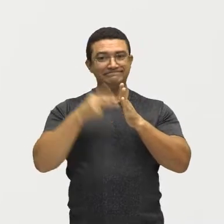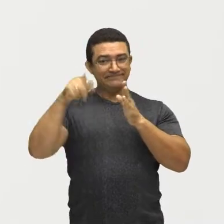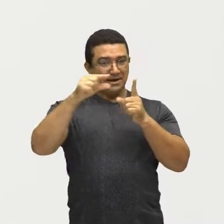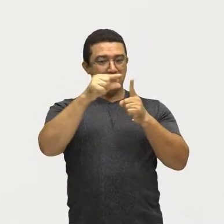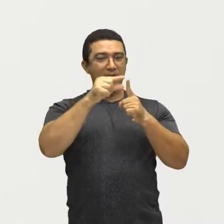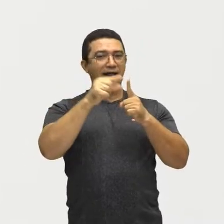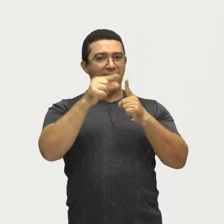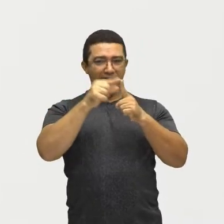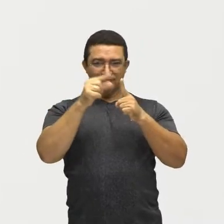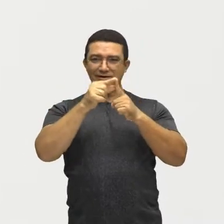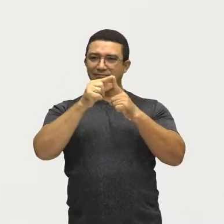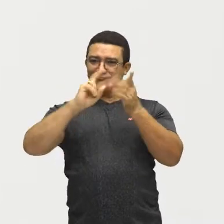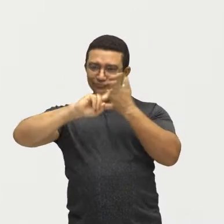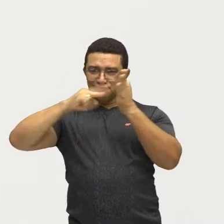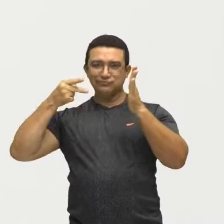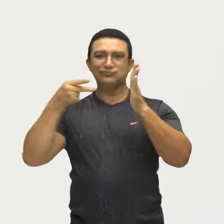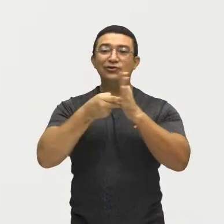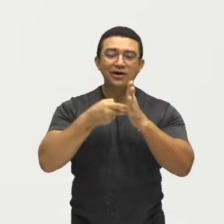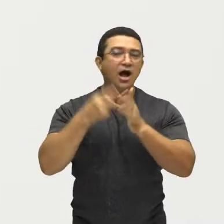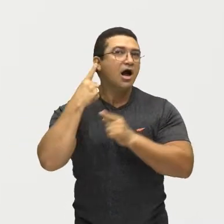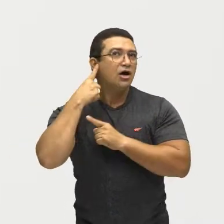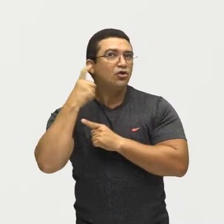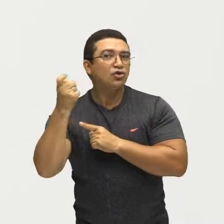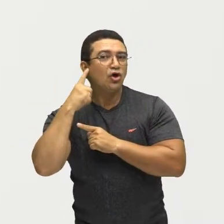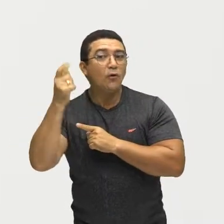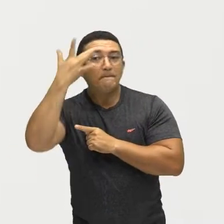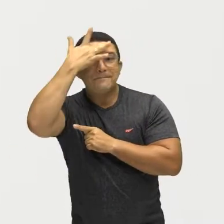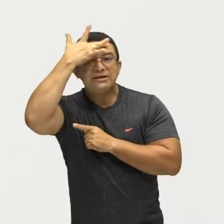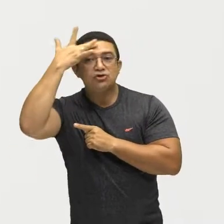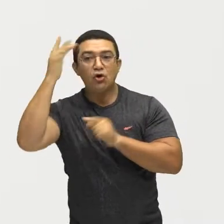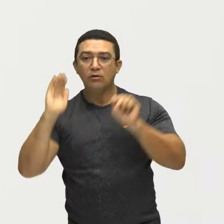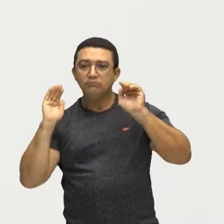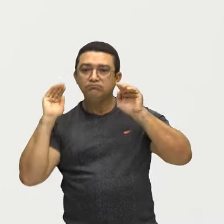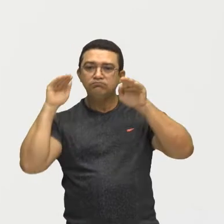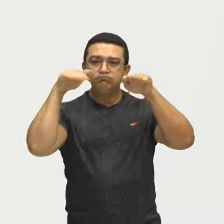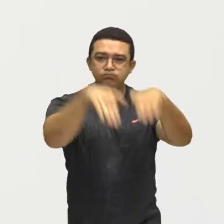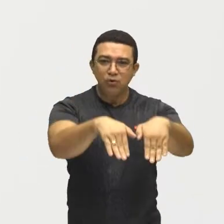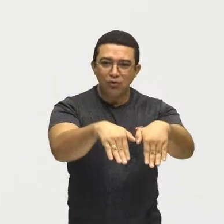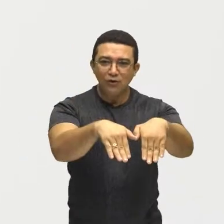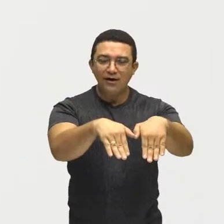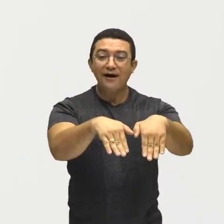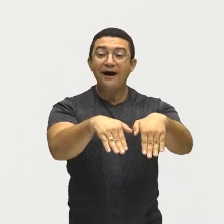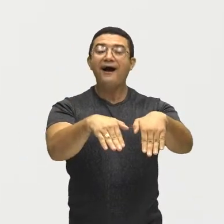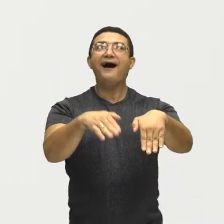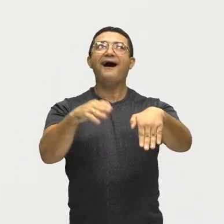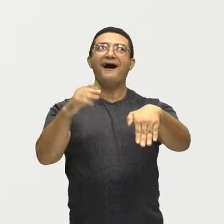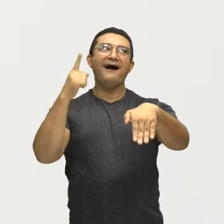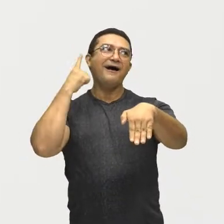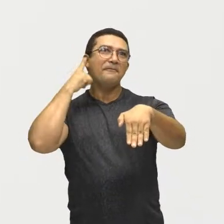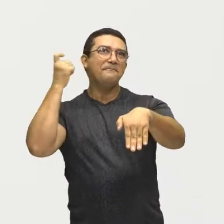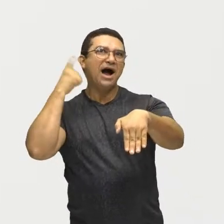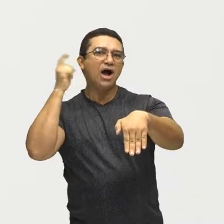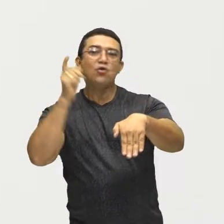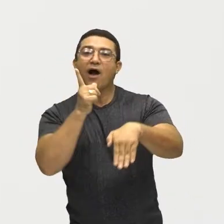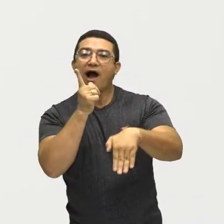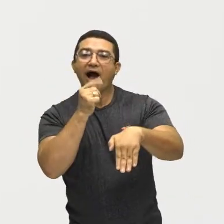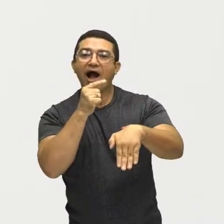representação do som que dá aqui quando a pessoa cai na água, né, que